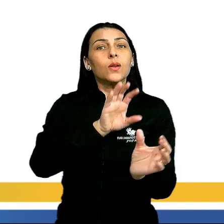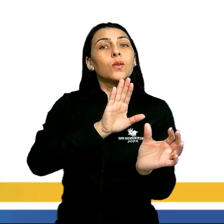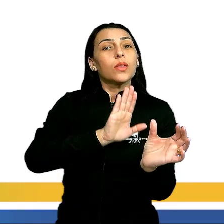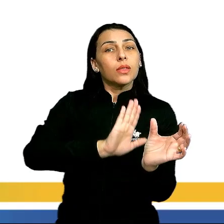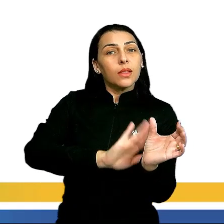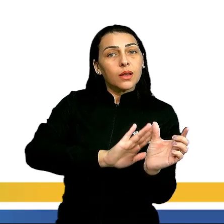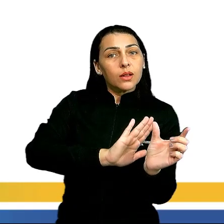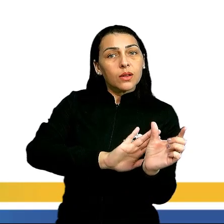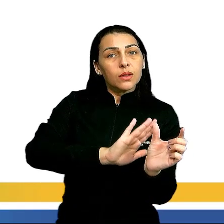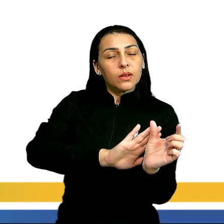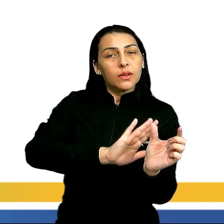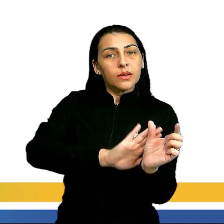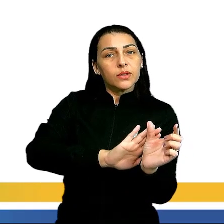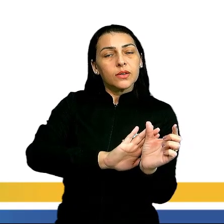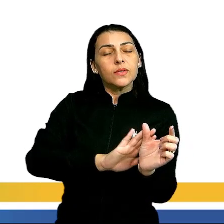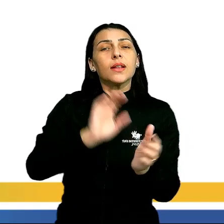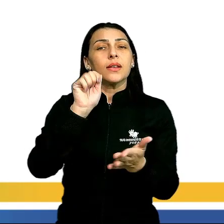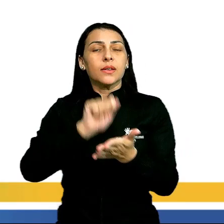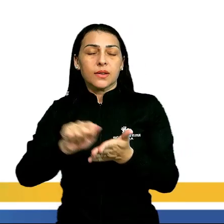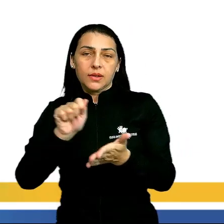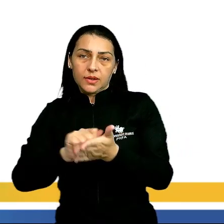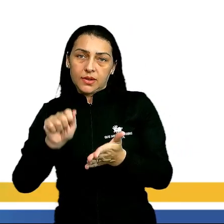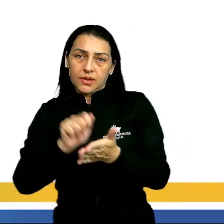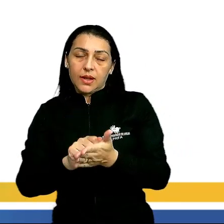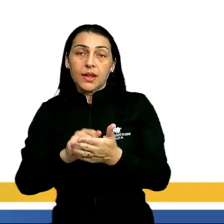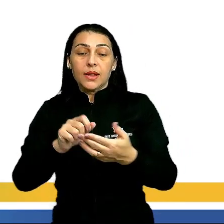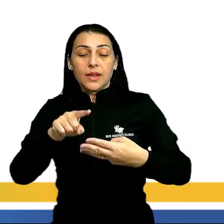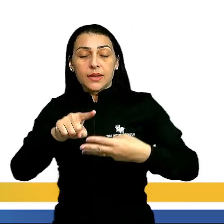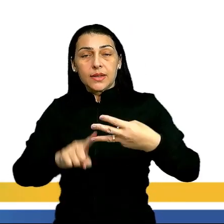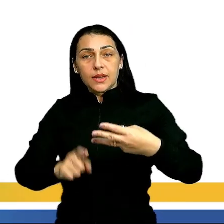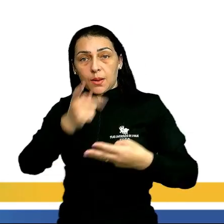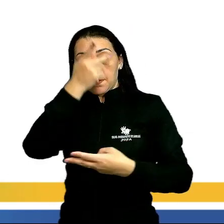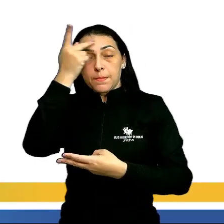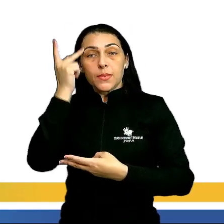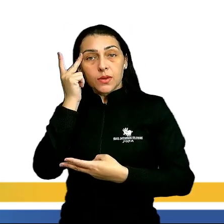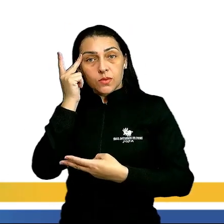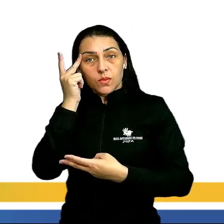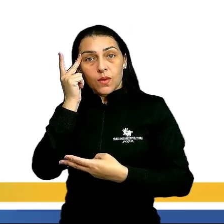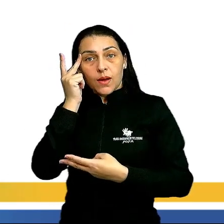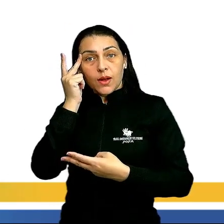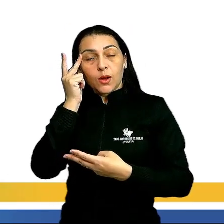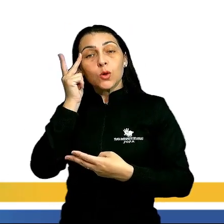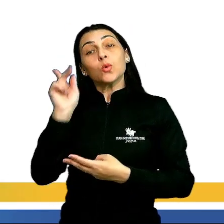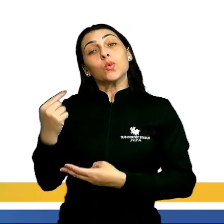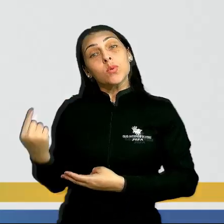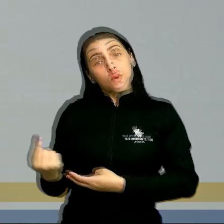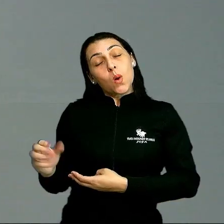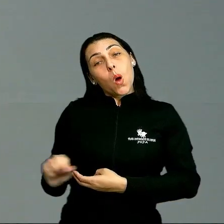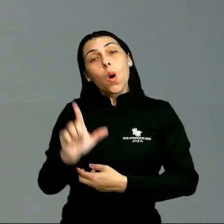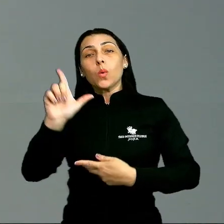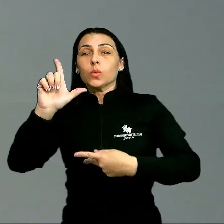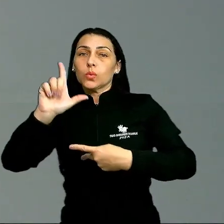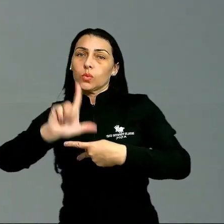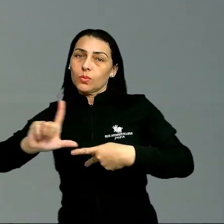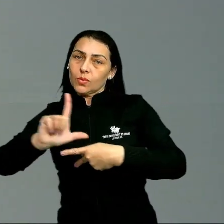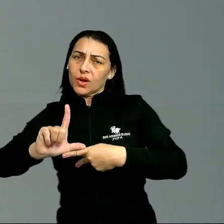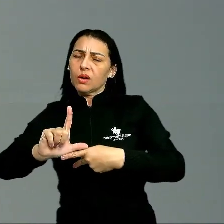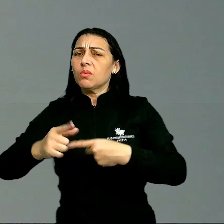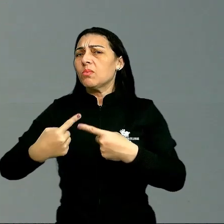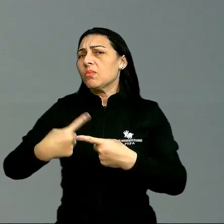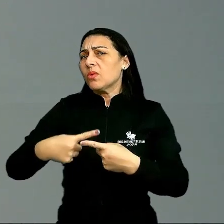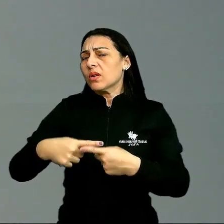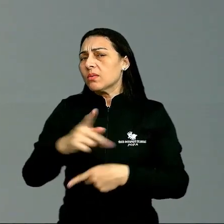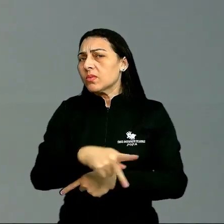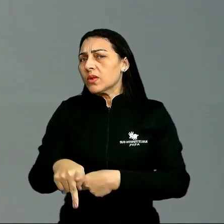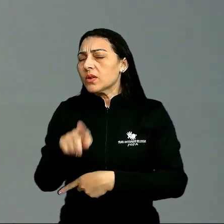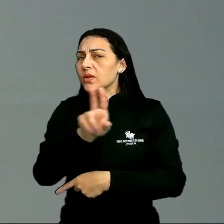aí, esse texto, ele é escrito na terceira pessoa, tanto do singular como do plural. Por que,